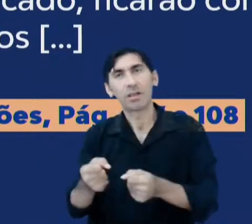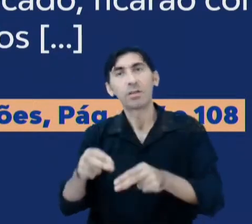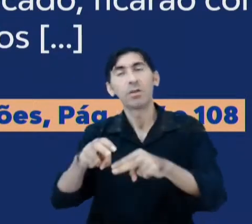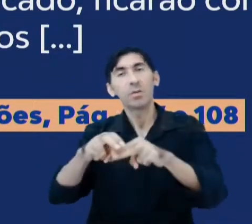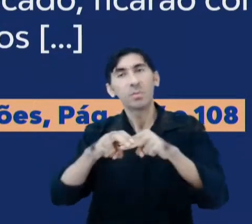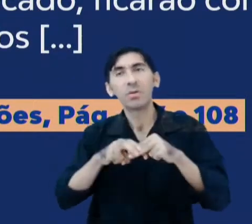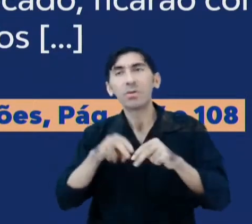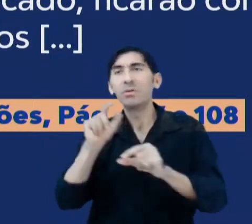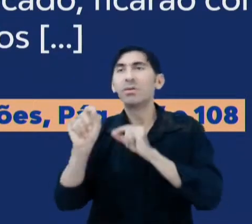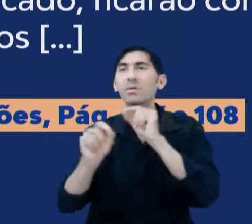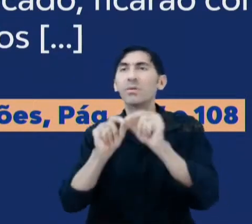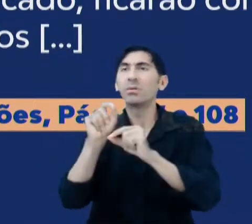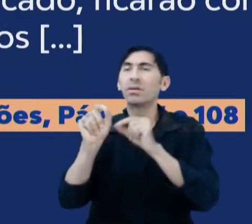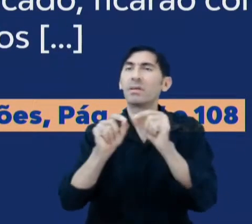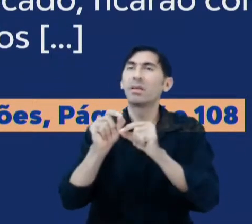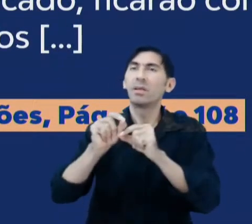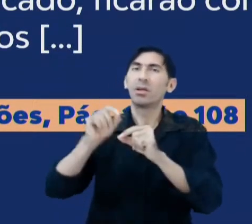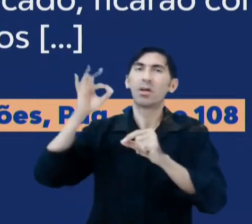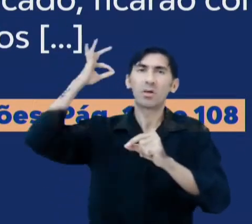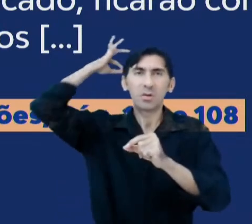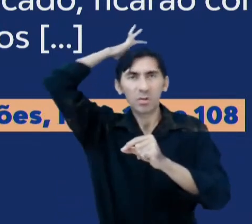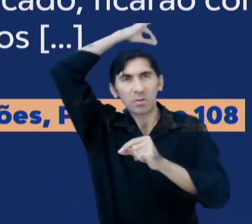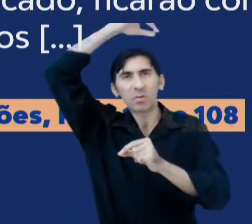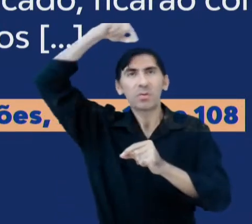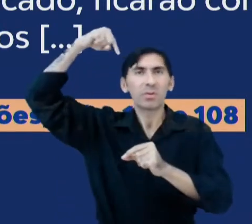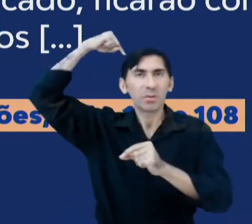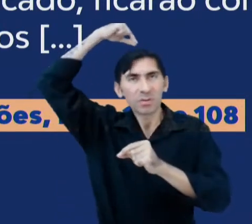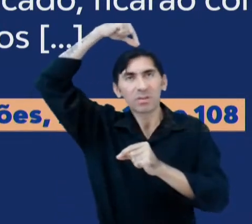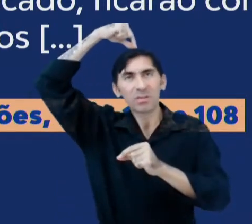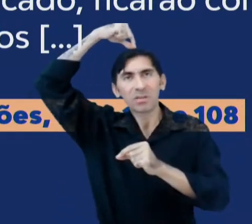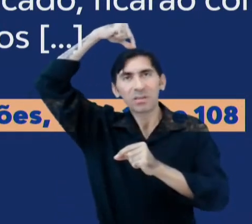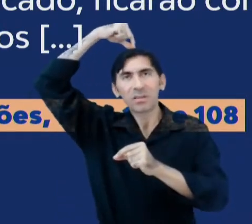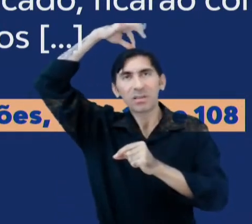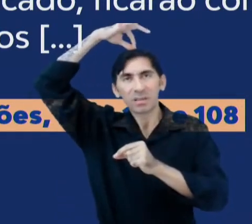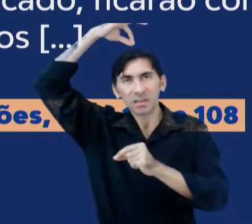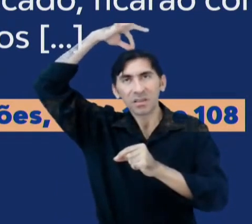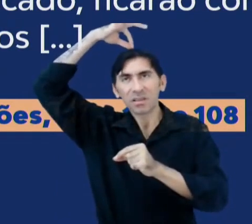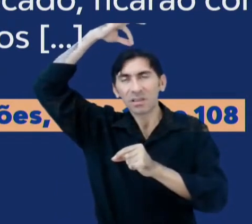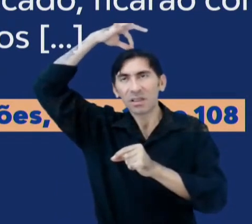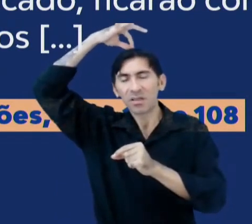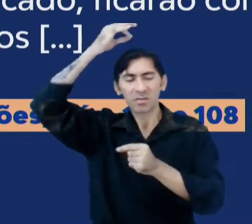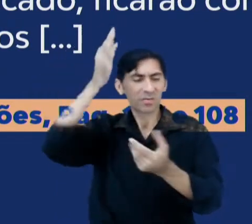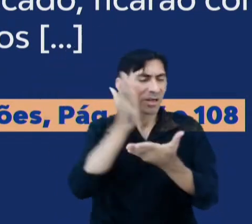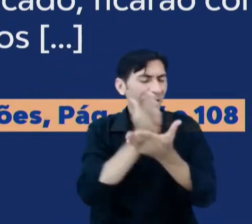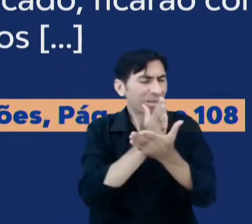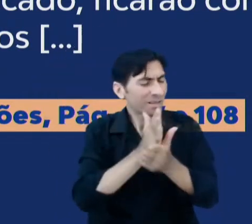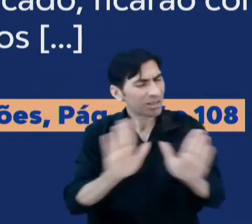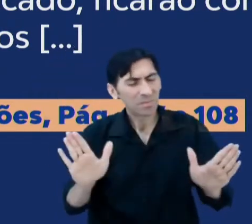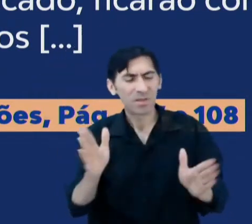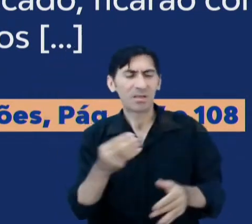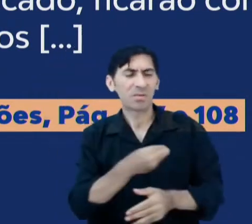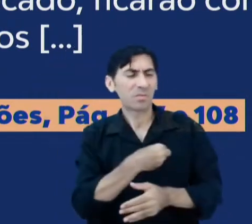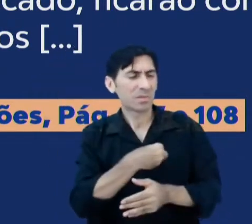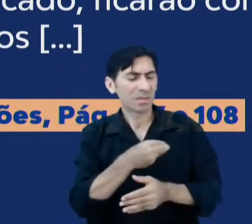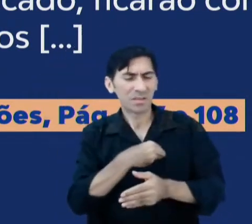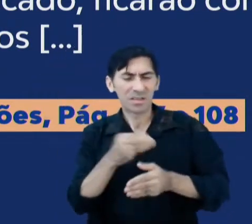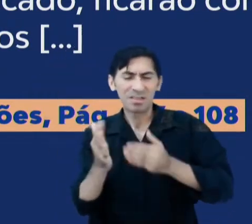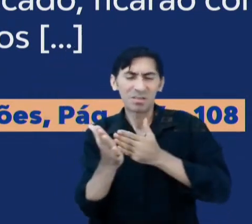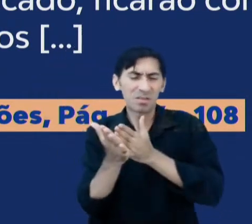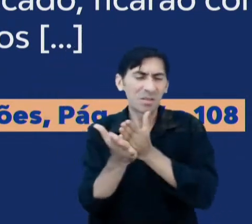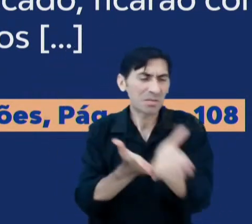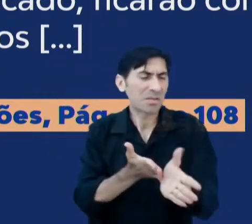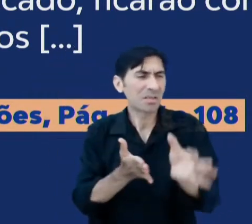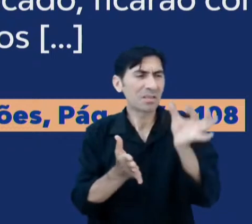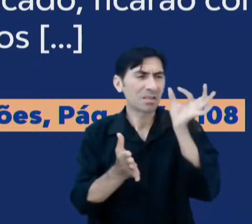consumirá o pecado. Que pecado é este? nossas inclinações, nossas tendências ao mal. O